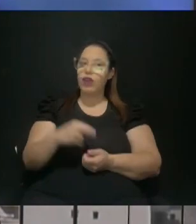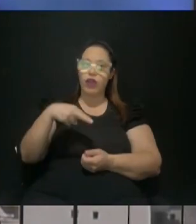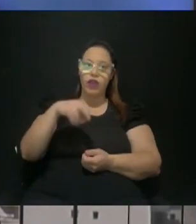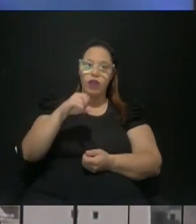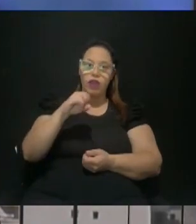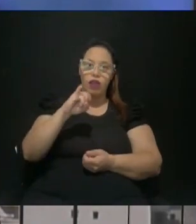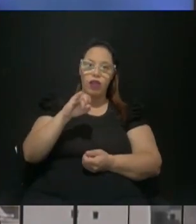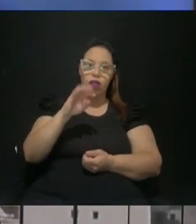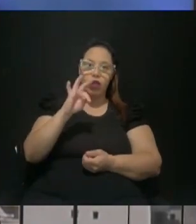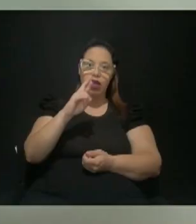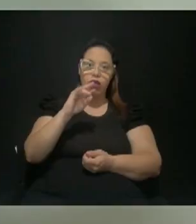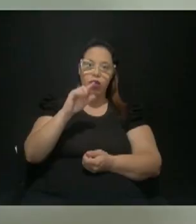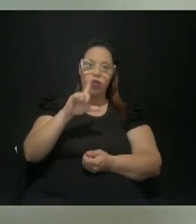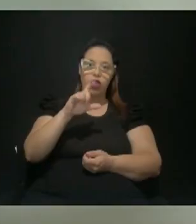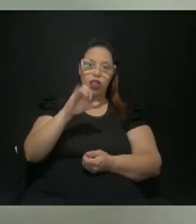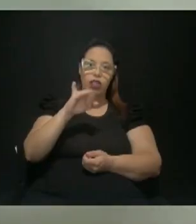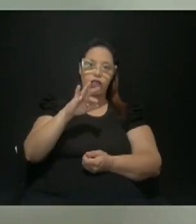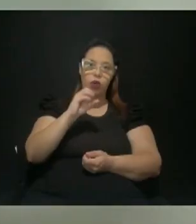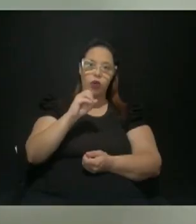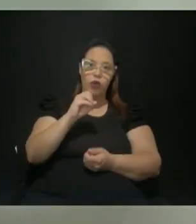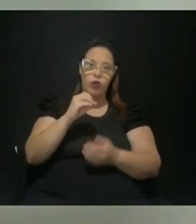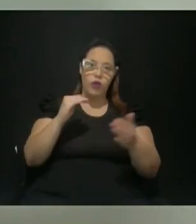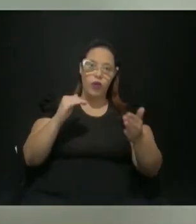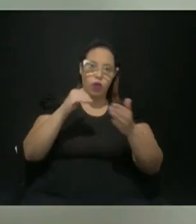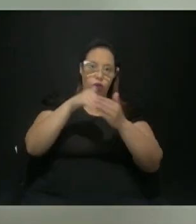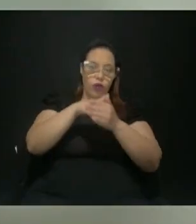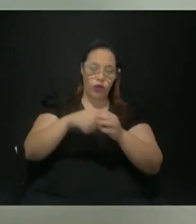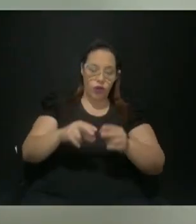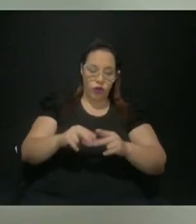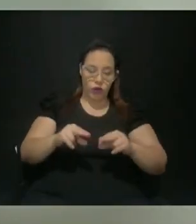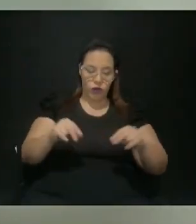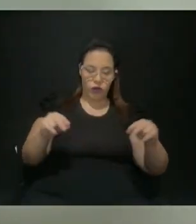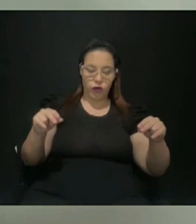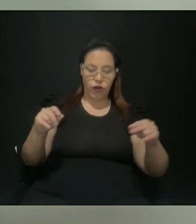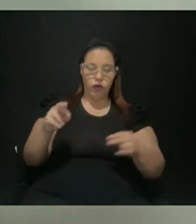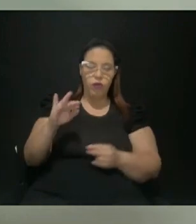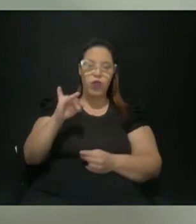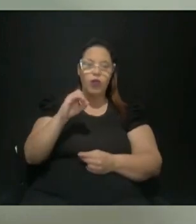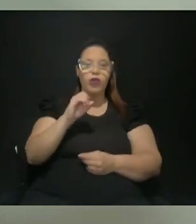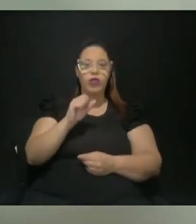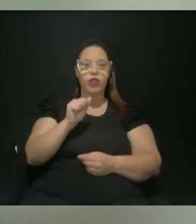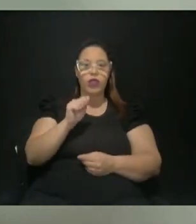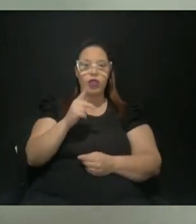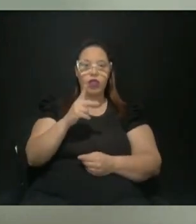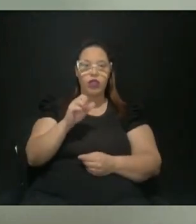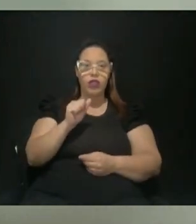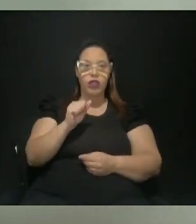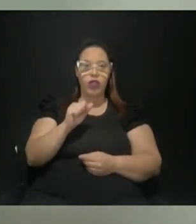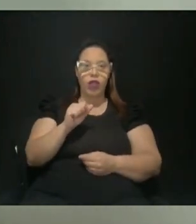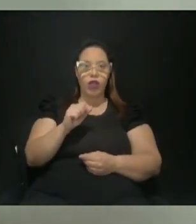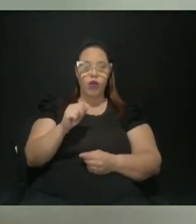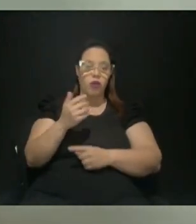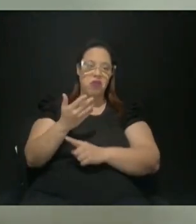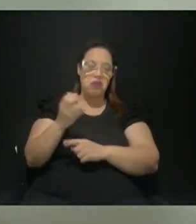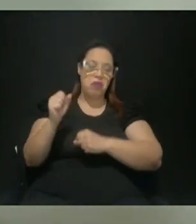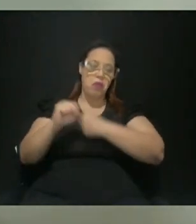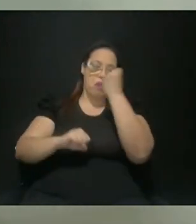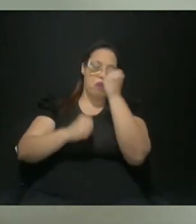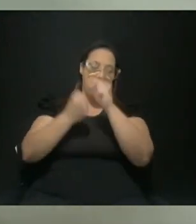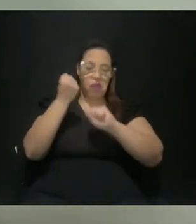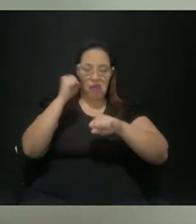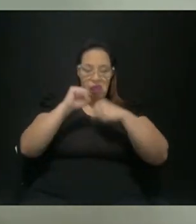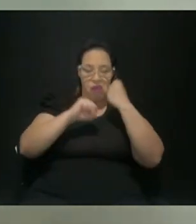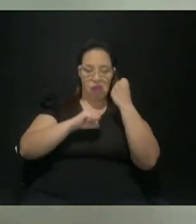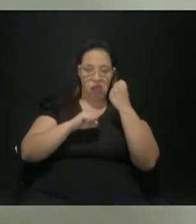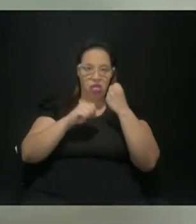seria? O biochar é uma produção que pode ser tanto industrial quanto através de um